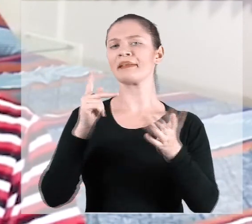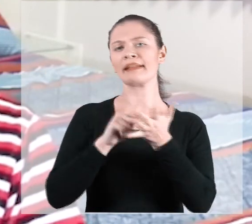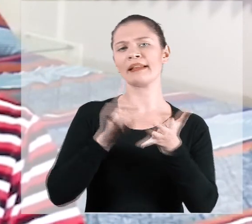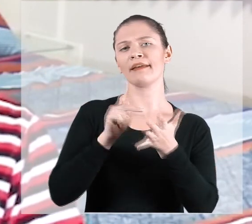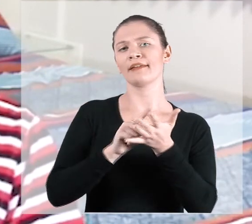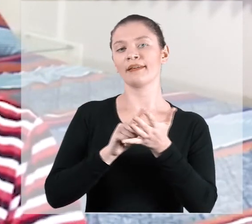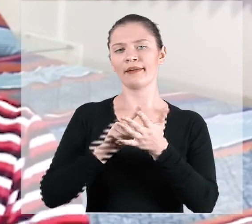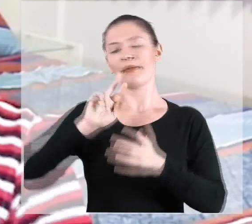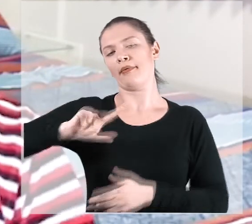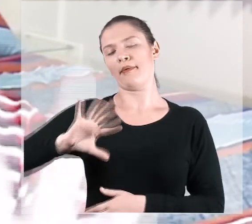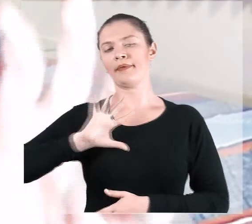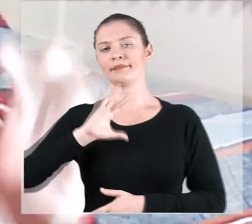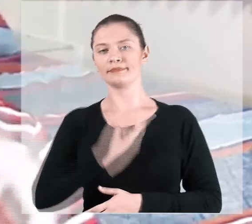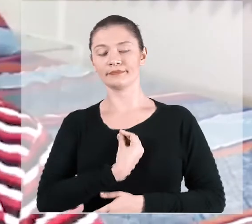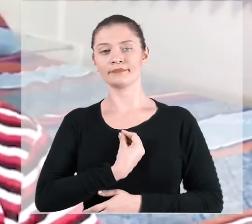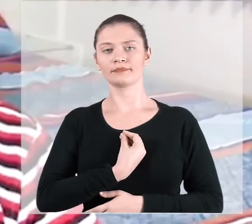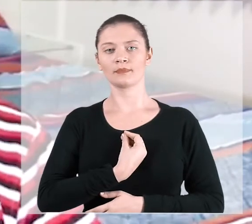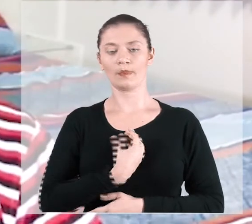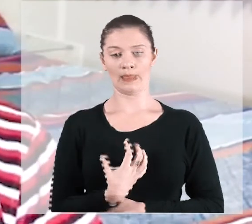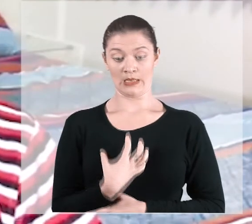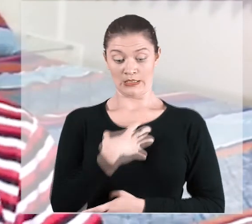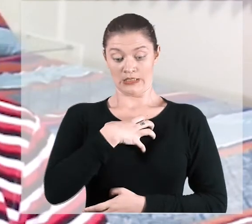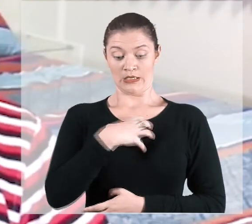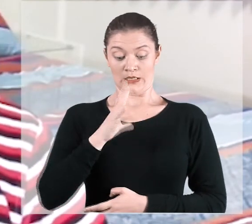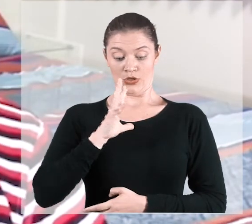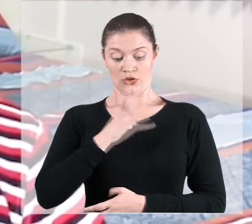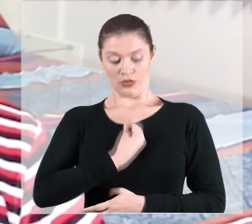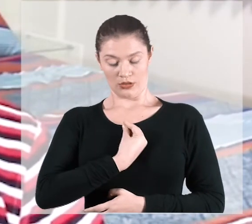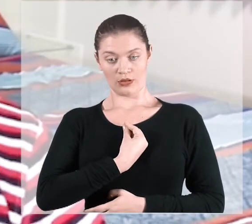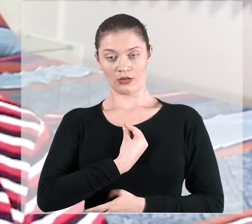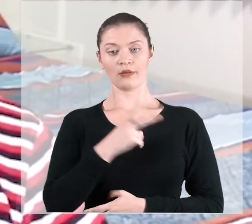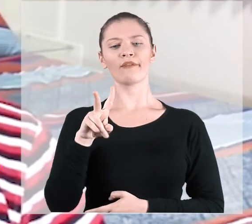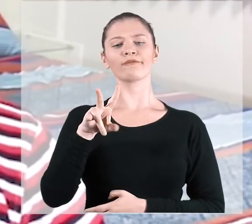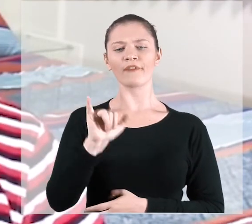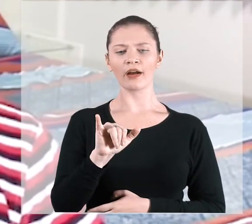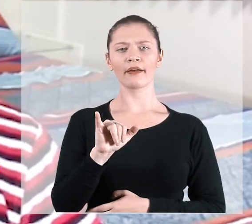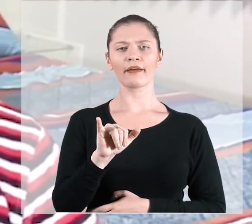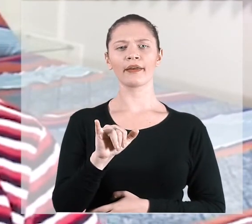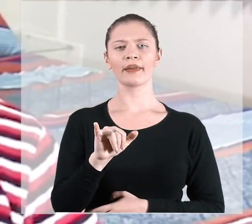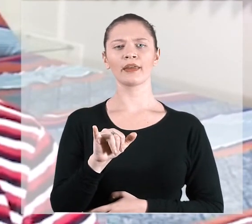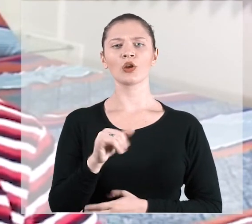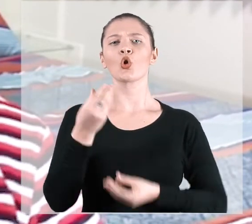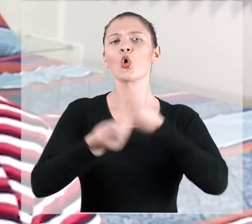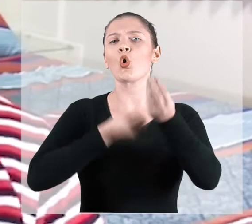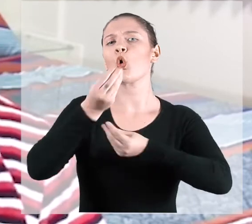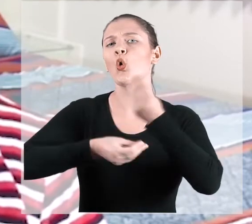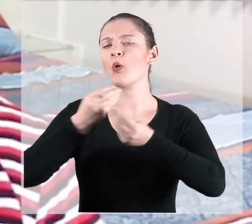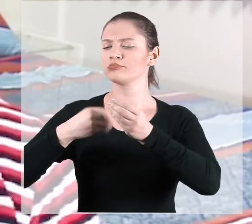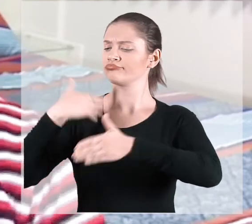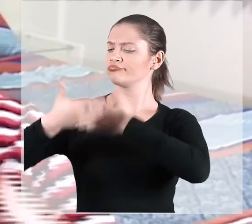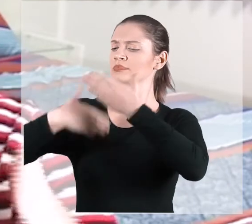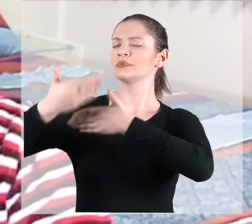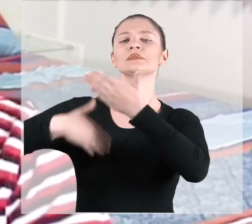são transexuais. E aqui, como se sentem transexual, eles vão apelar para todas as formas de desenvolvimento